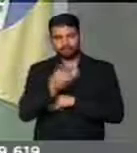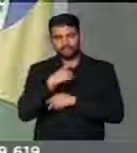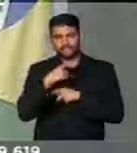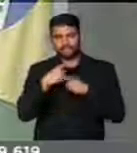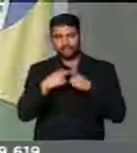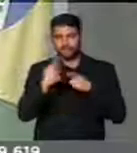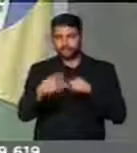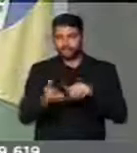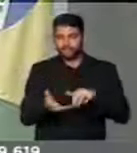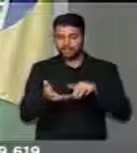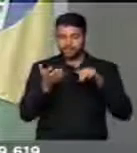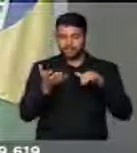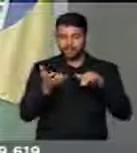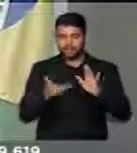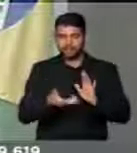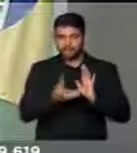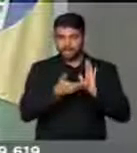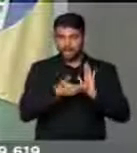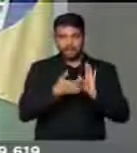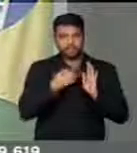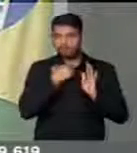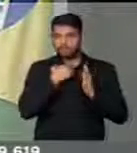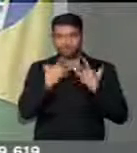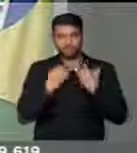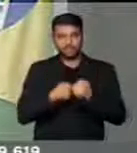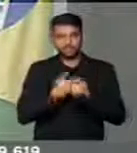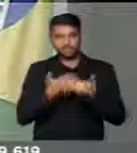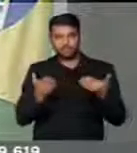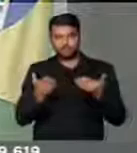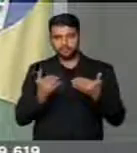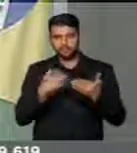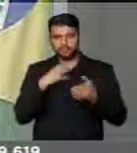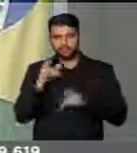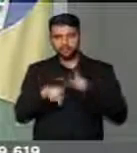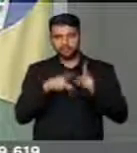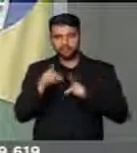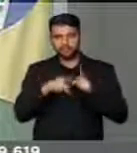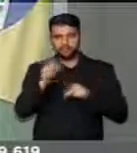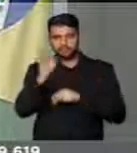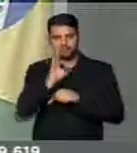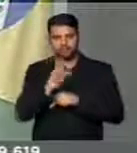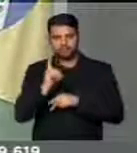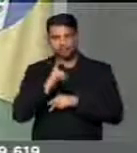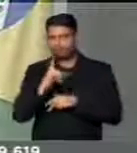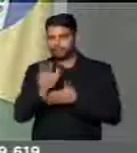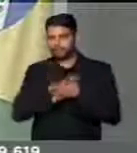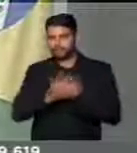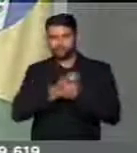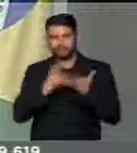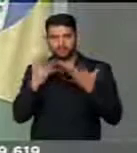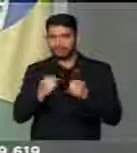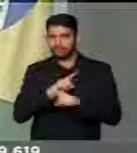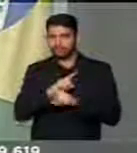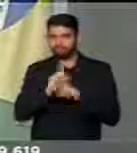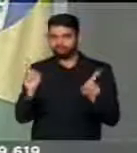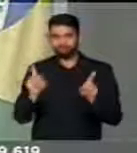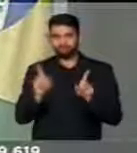Esse Congresso e essa casa não vai aceitar isso. A população brasileira também não